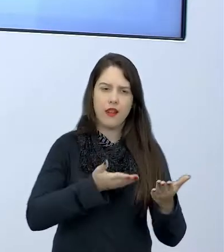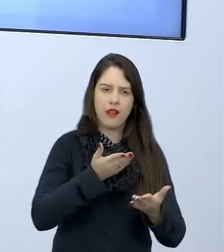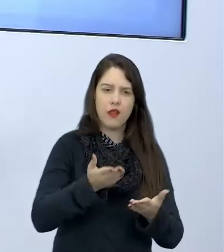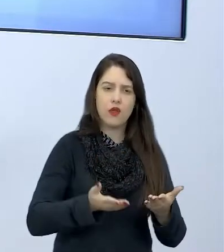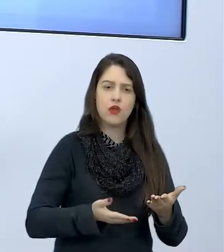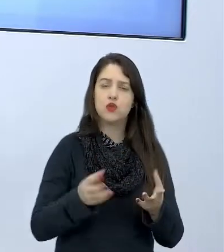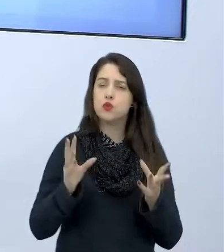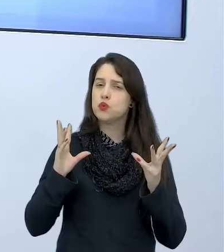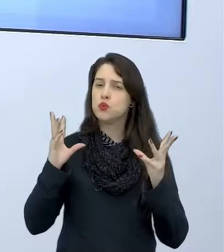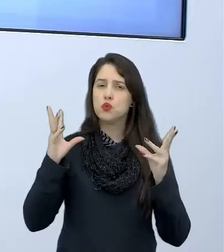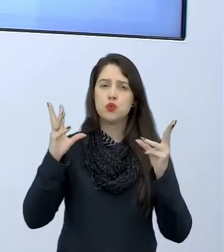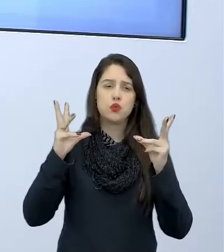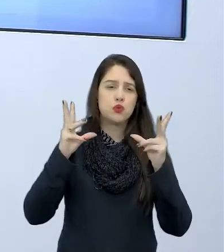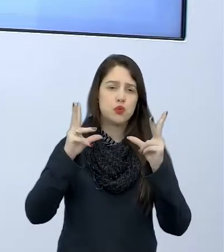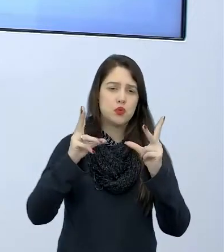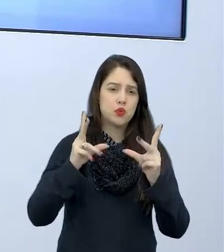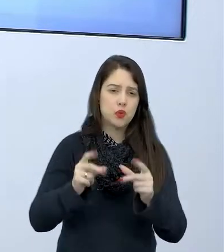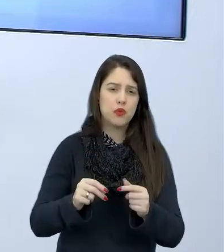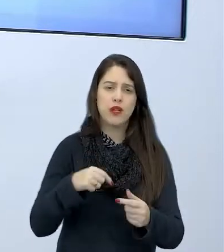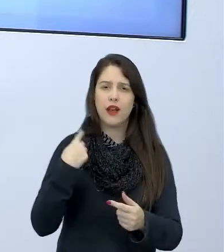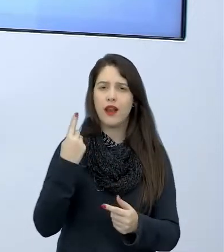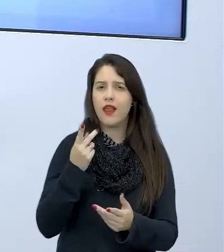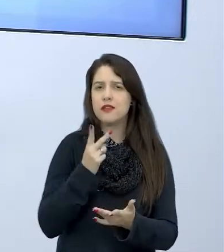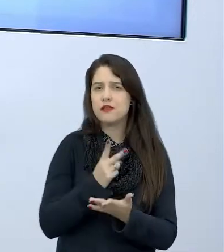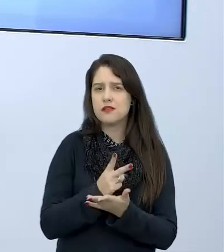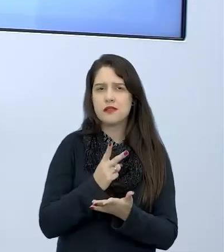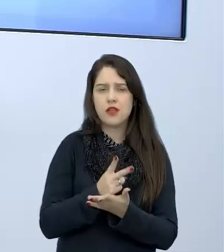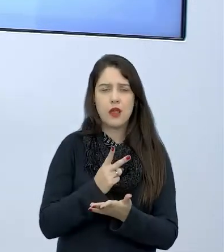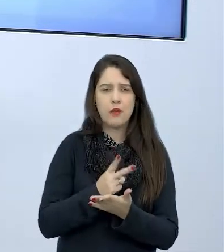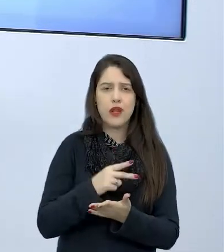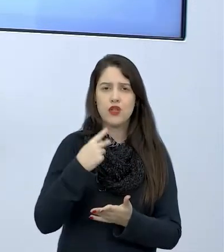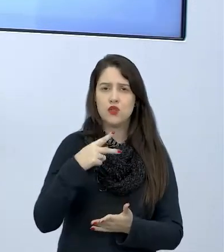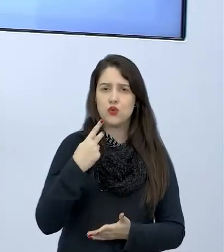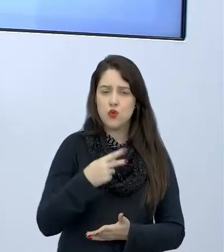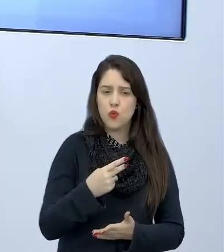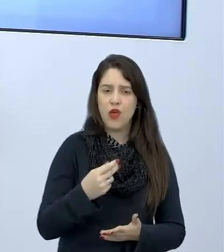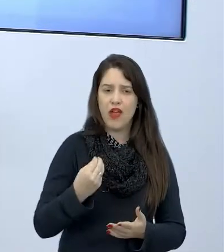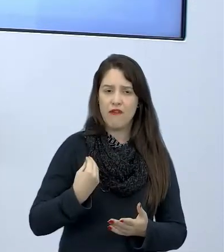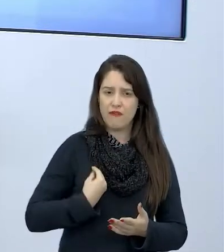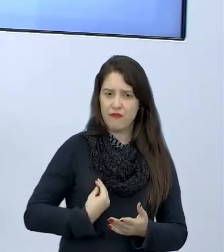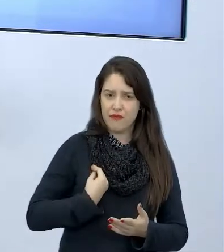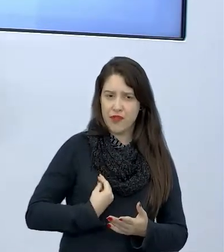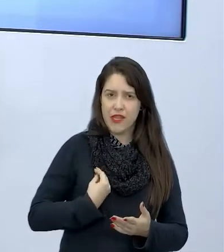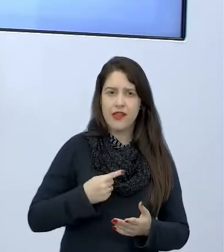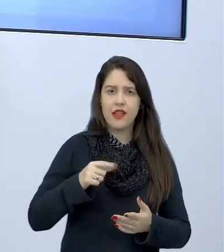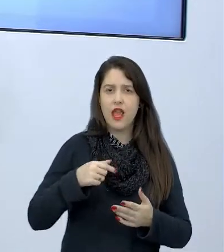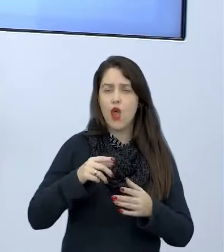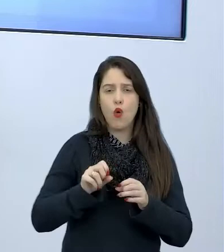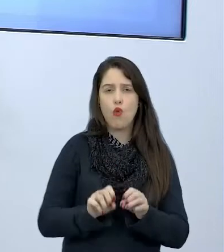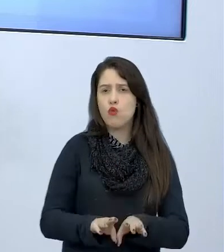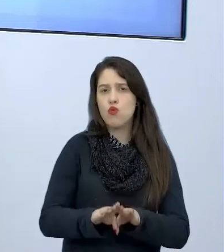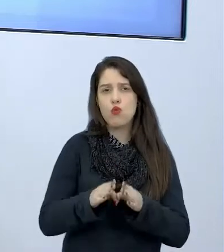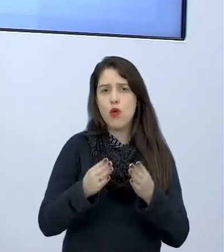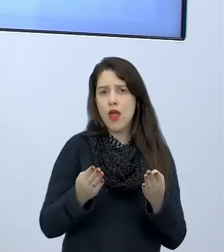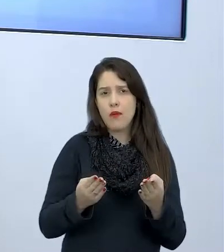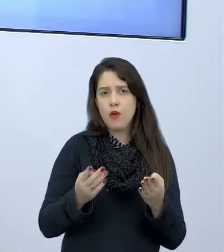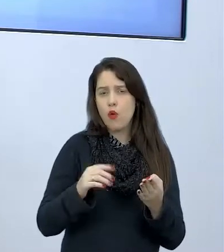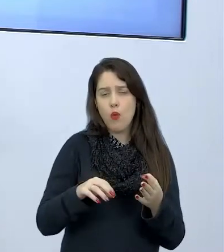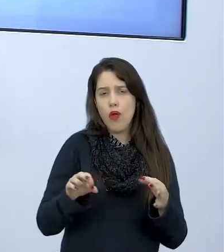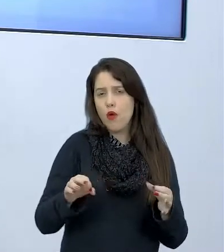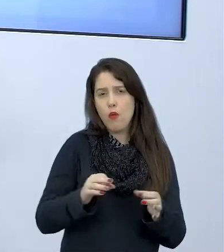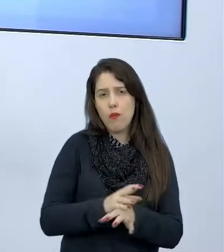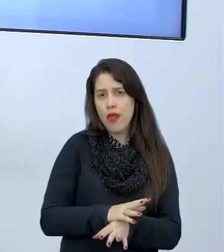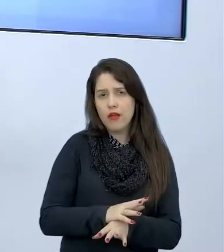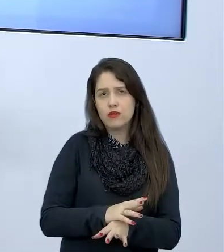validar tudo isso. E nem sempre existe essa validação tão rápida ou ela realmente acontece.